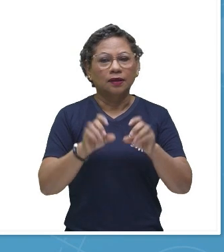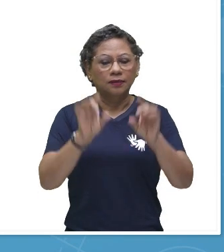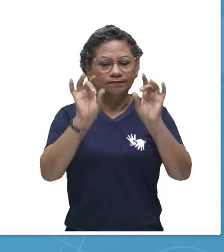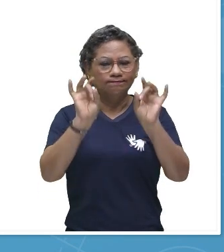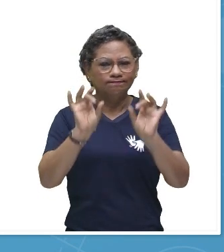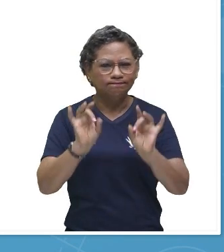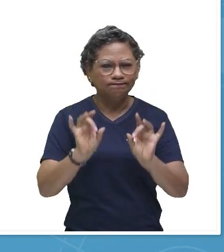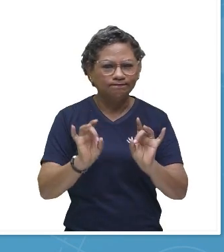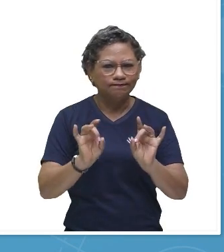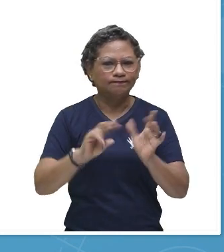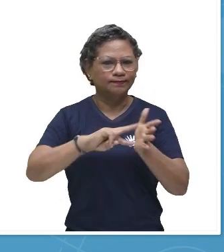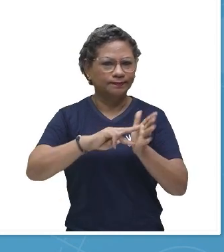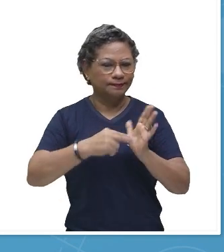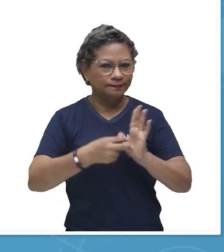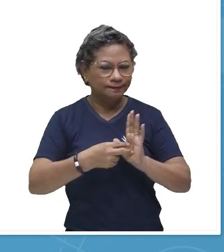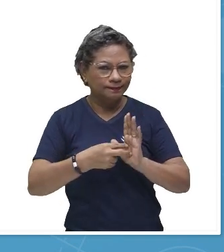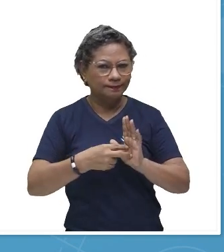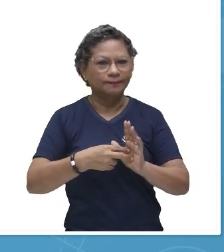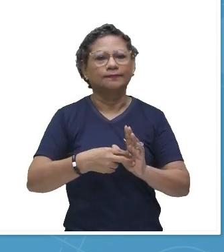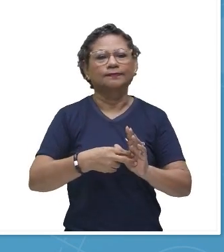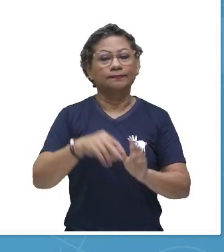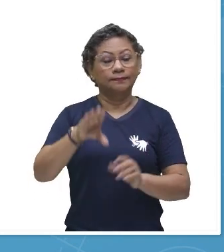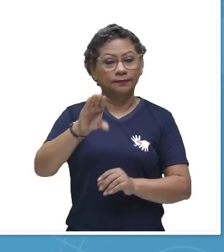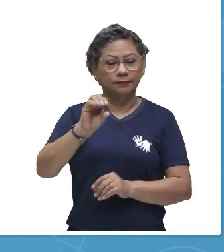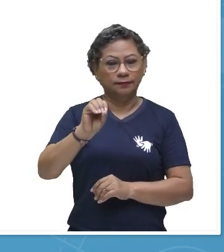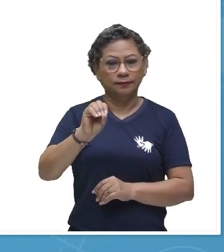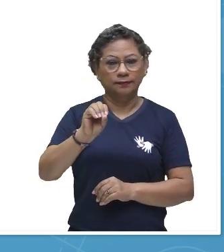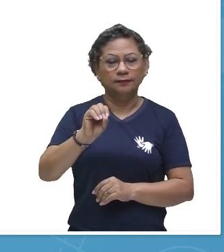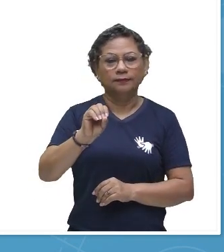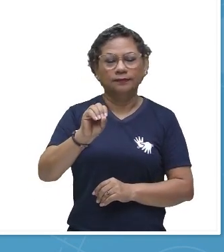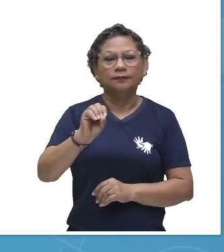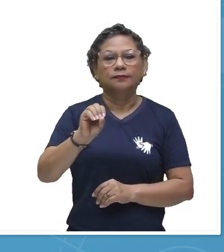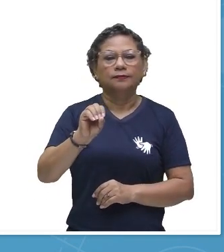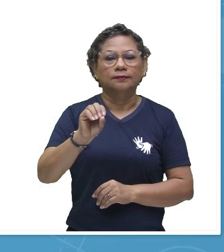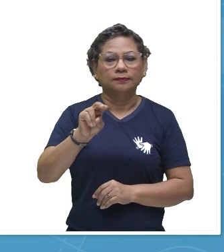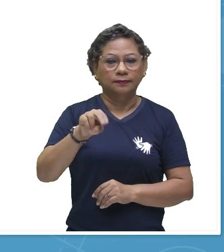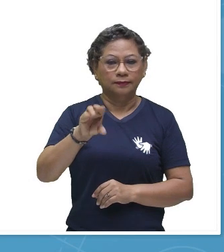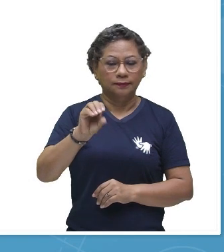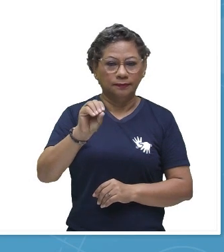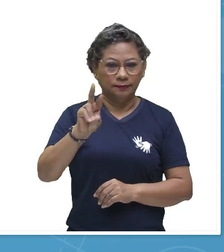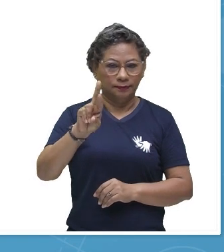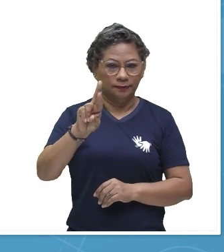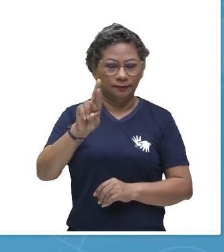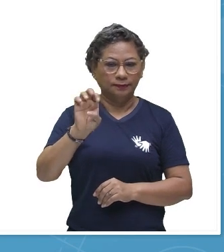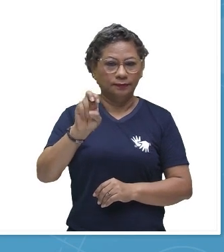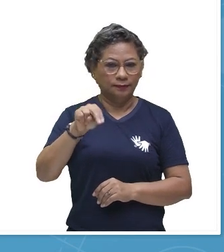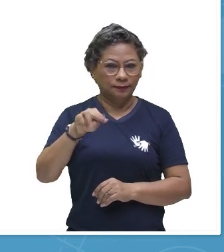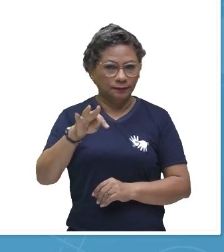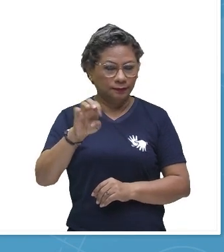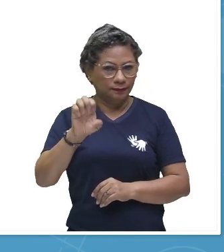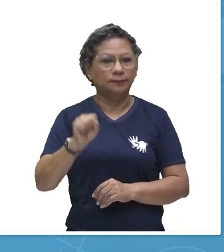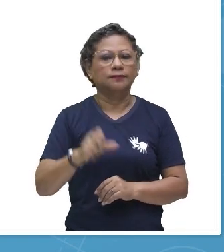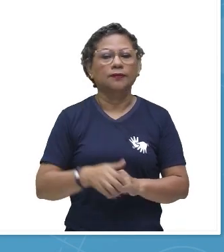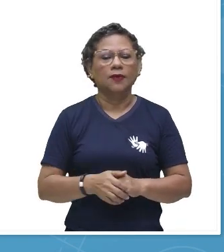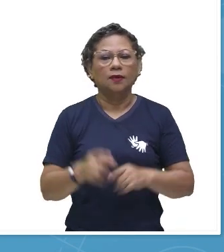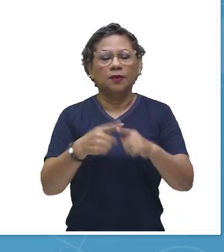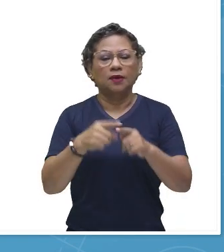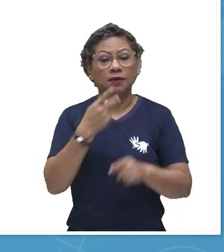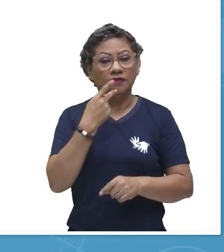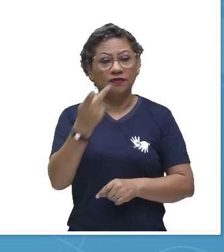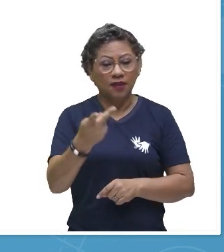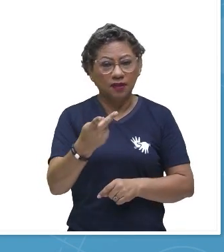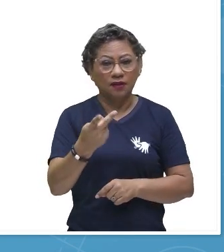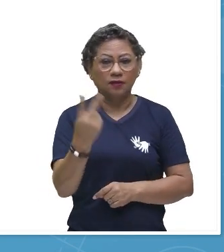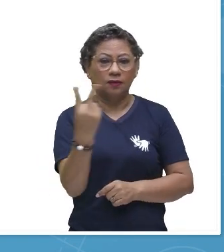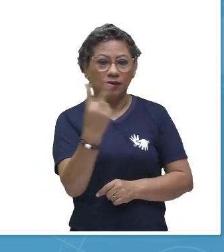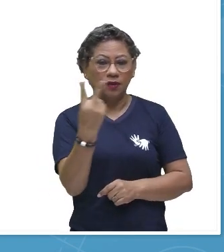as retas perpendiculares. Dizemos que duas retas são perpendiculares